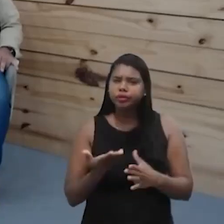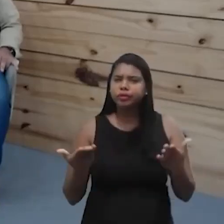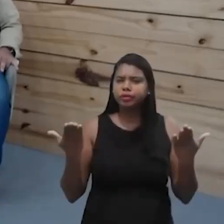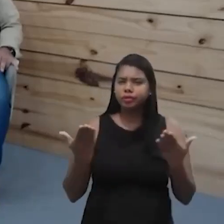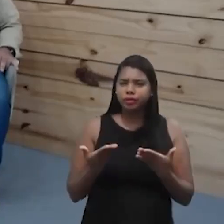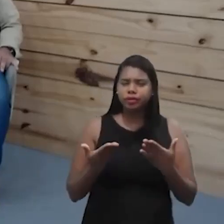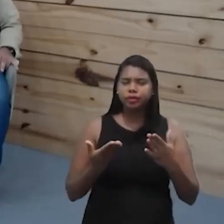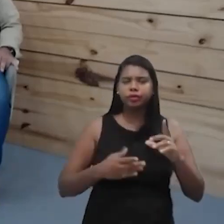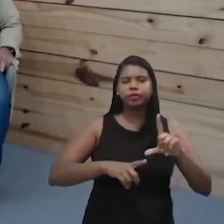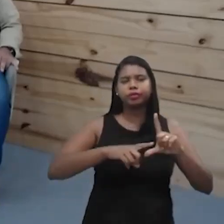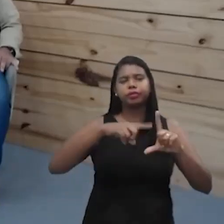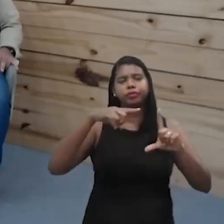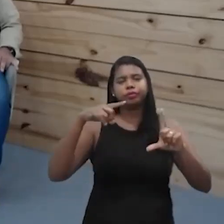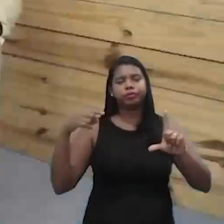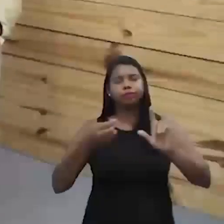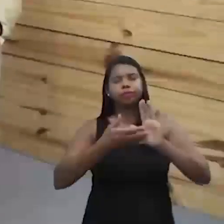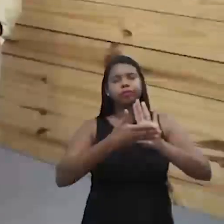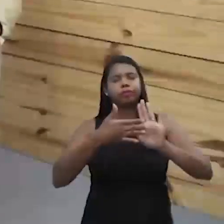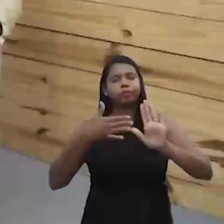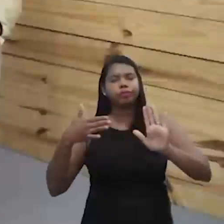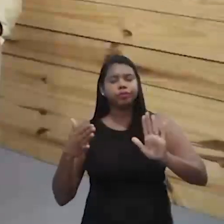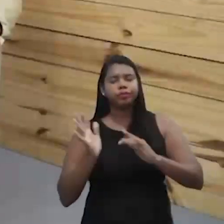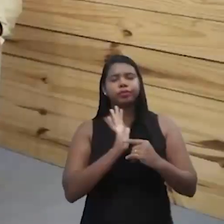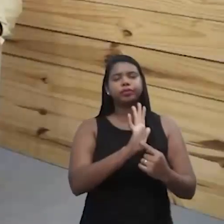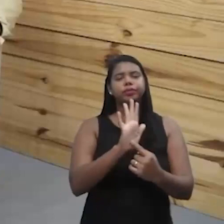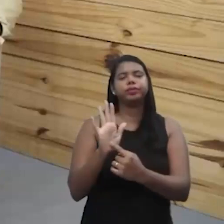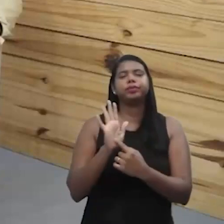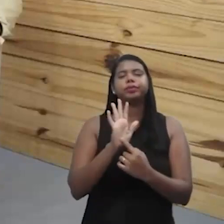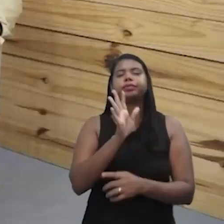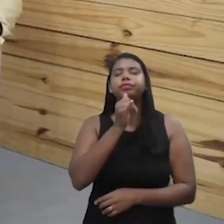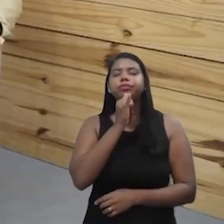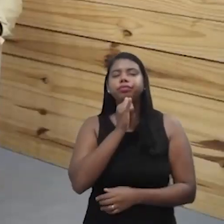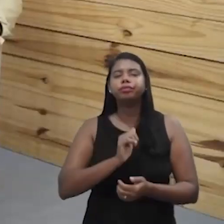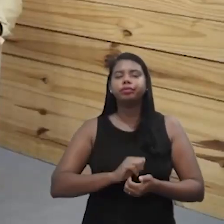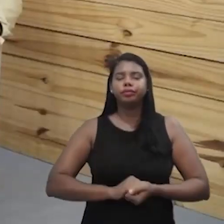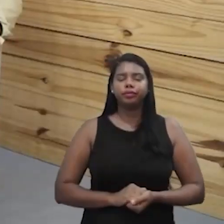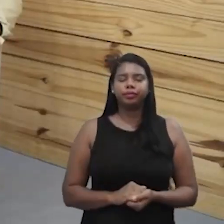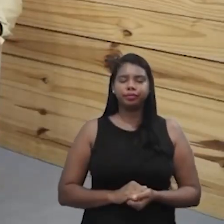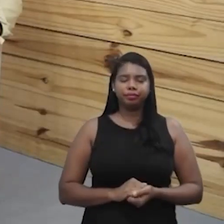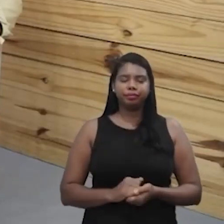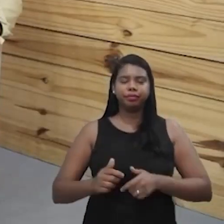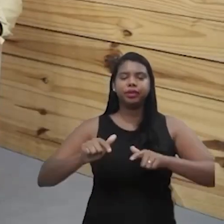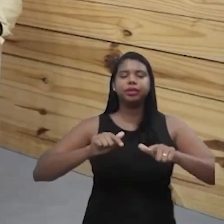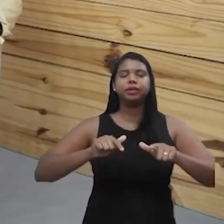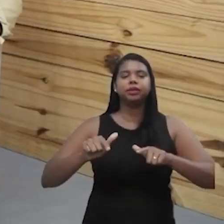de dados, o pessoal que trabalha hoje com